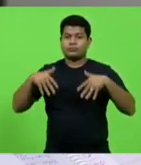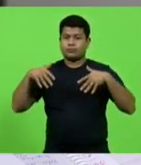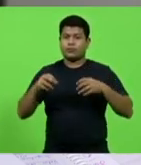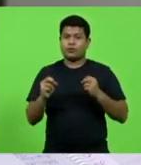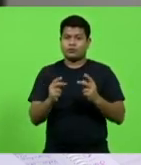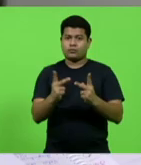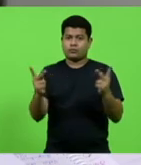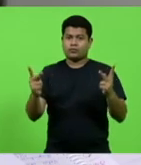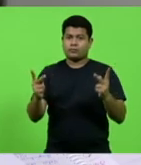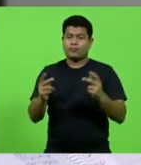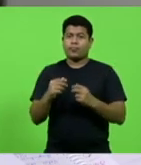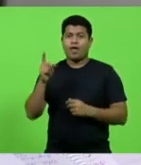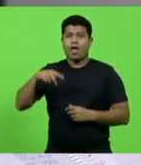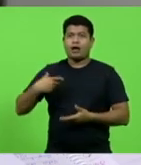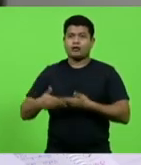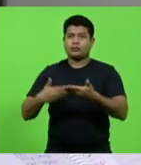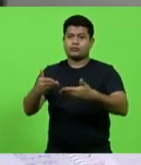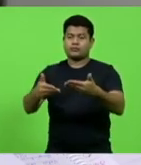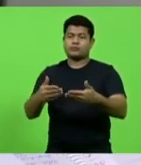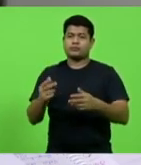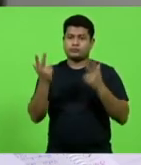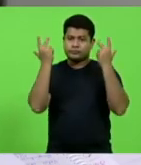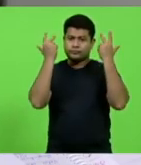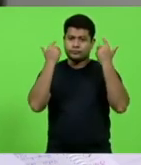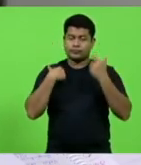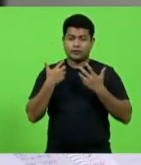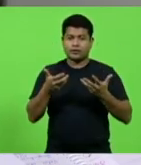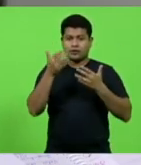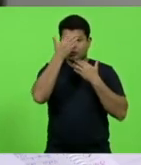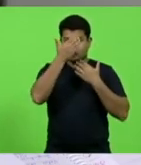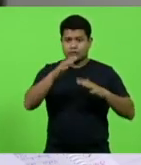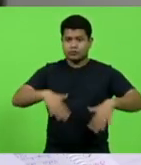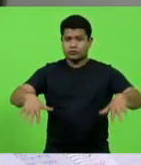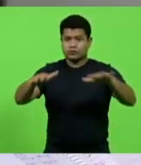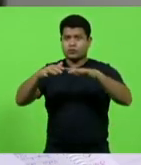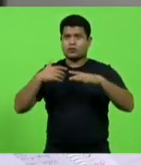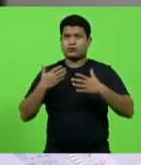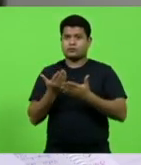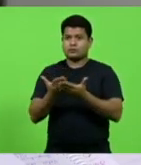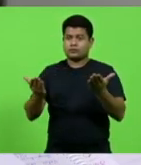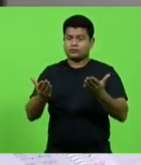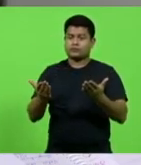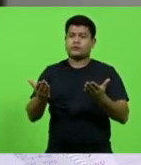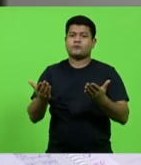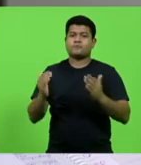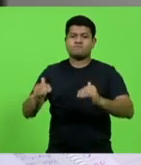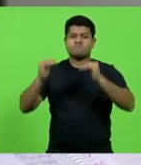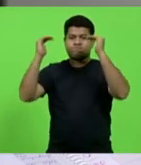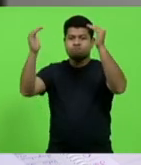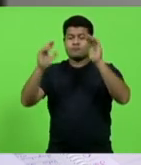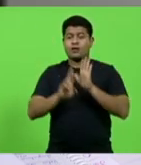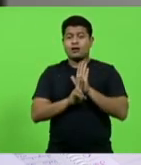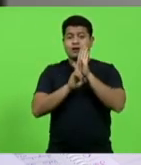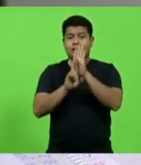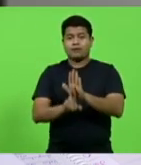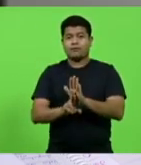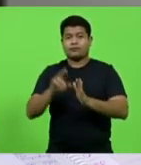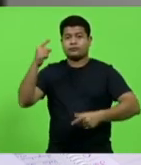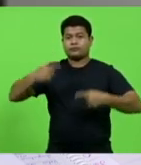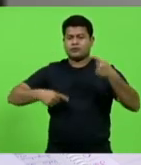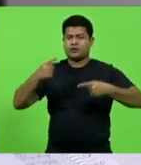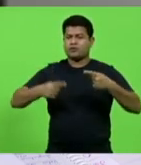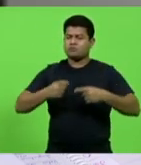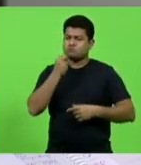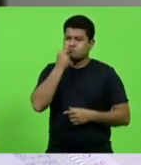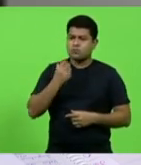é a tramitação normal. Eu quero agradecer a todas as autoridades, representações, debate de alto nível,